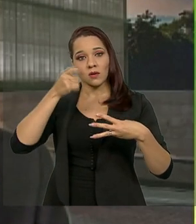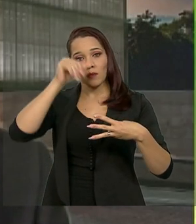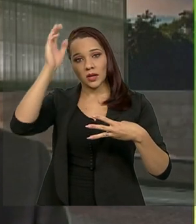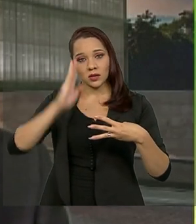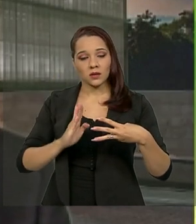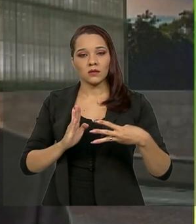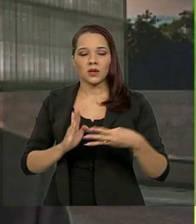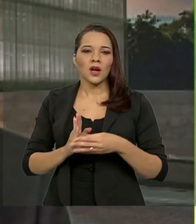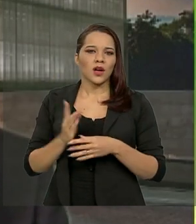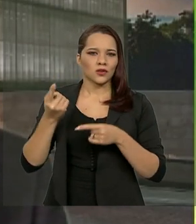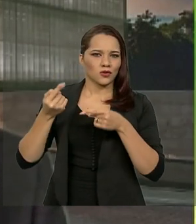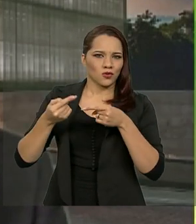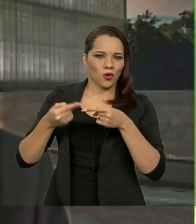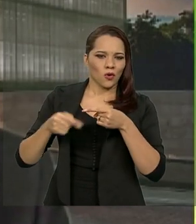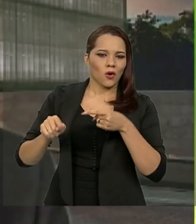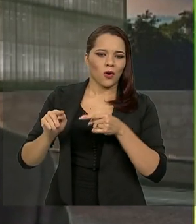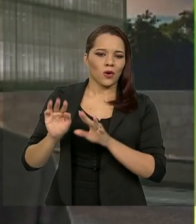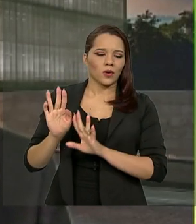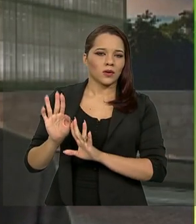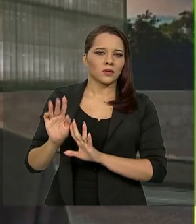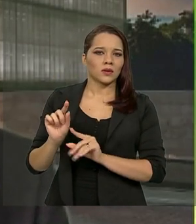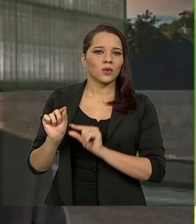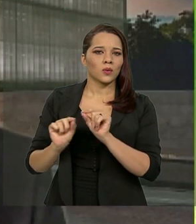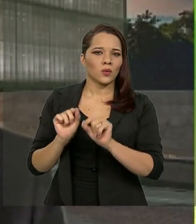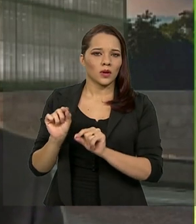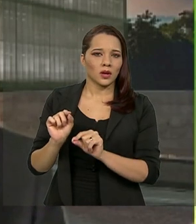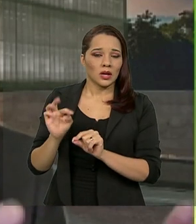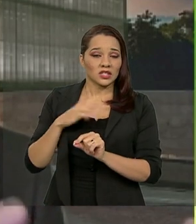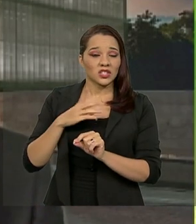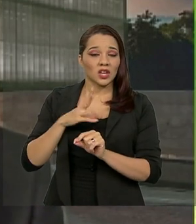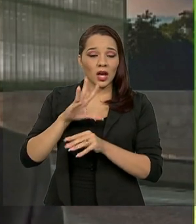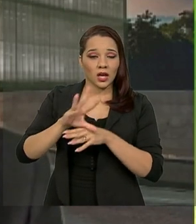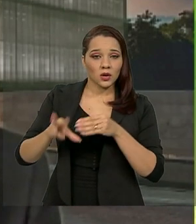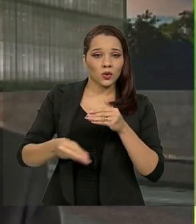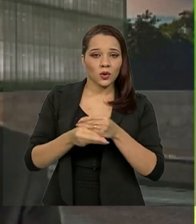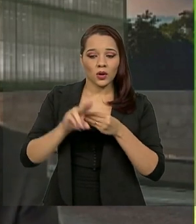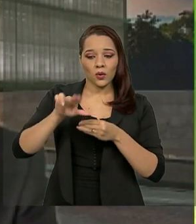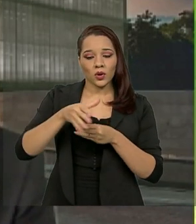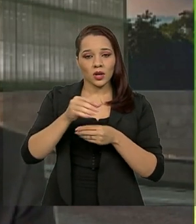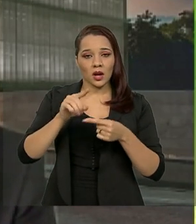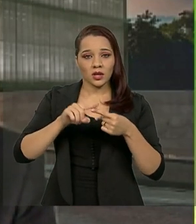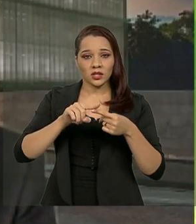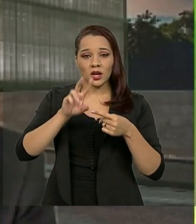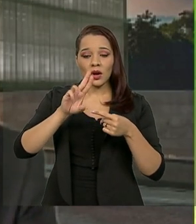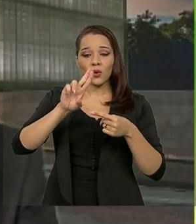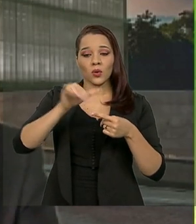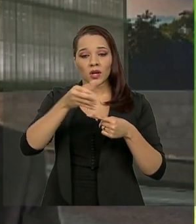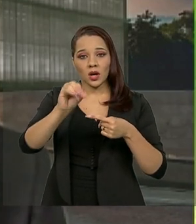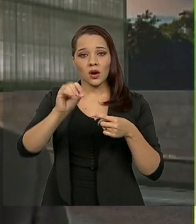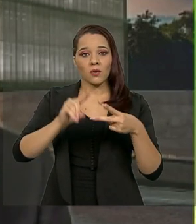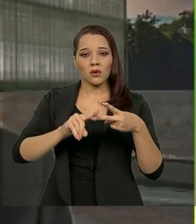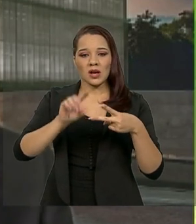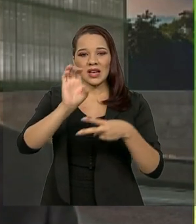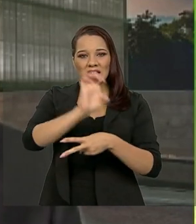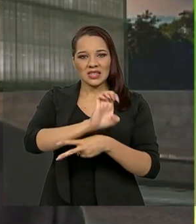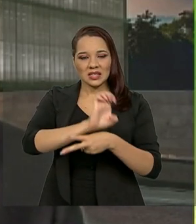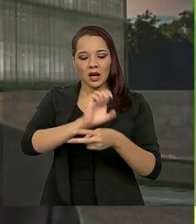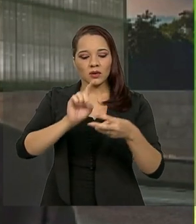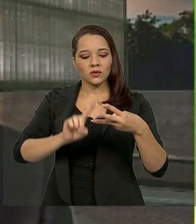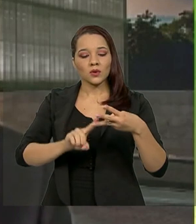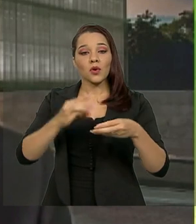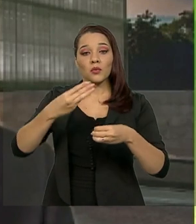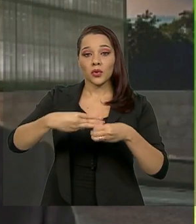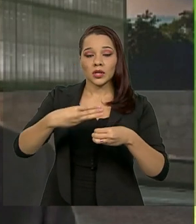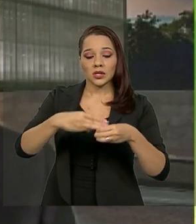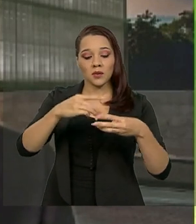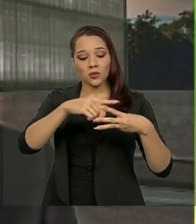Nós discordamos do dual. Nós queremos incluir União, Estados e Municípios. Até porque há